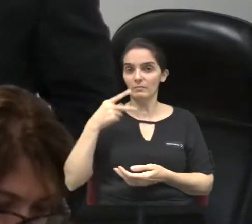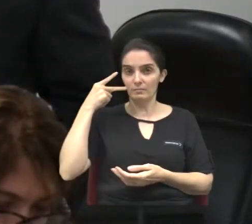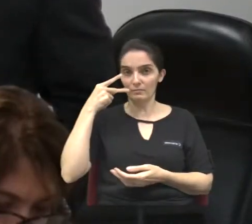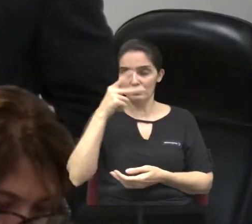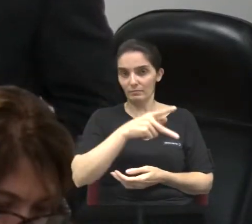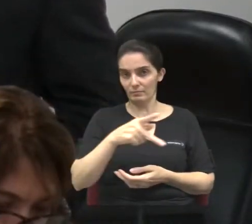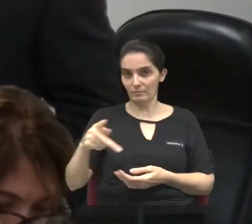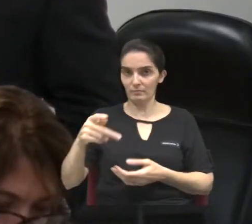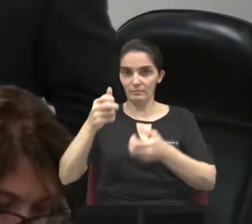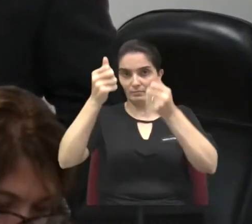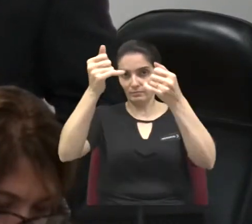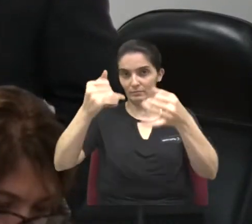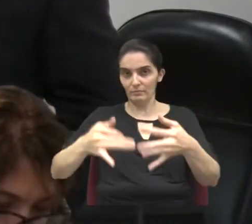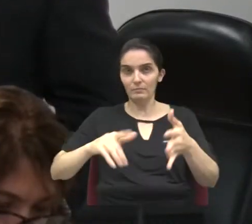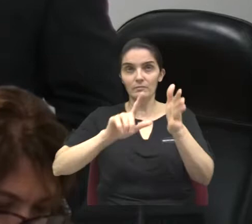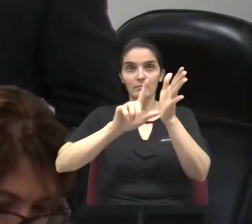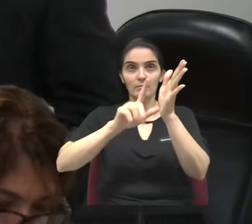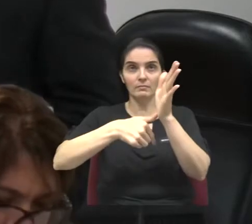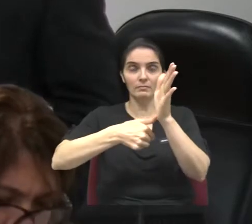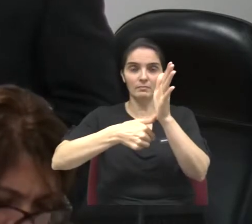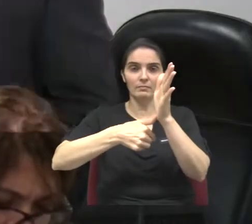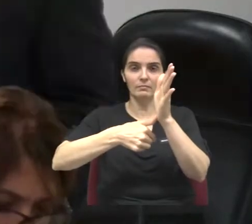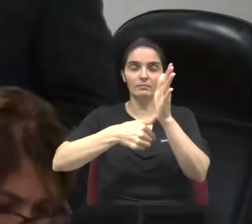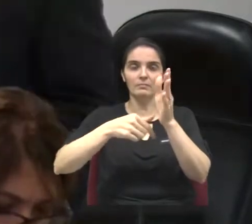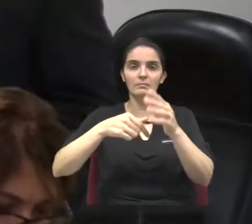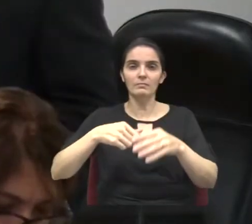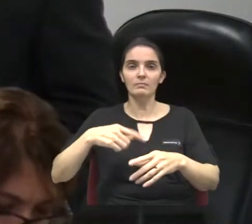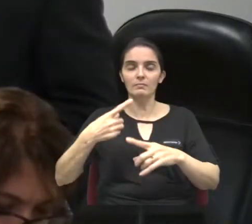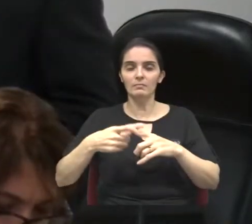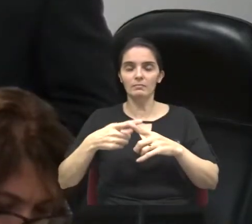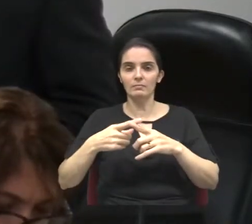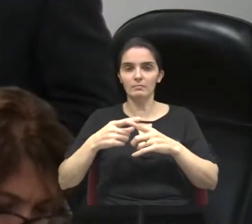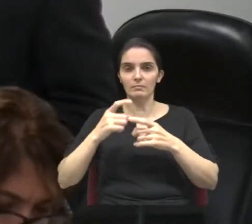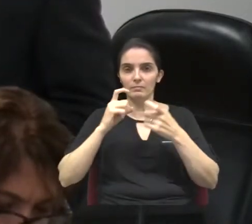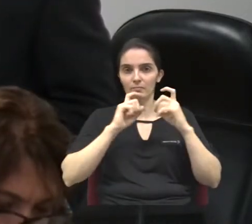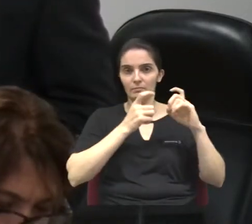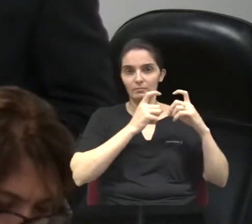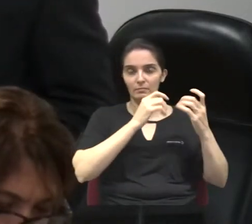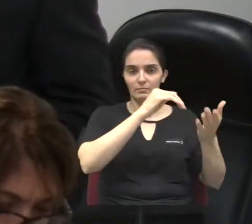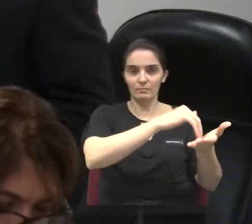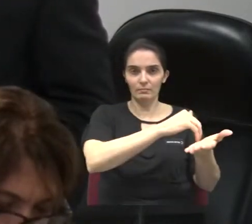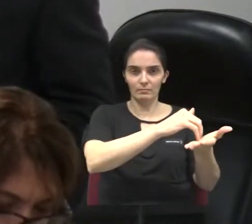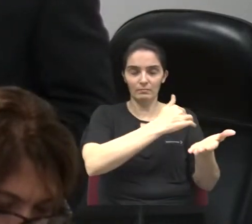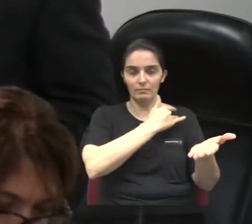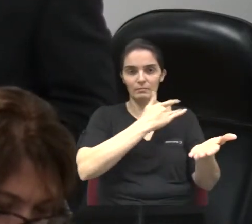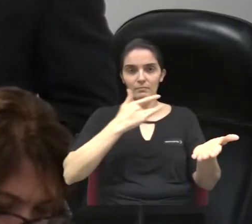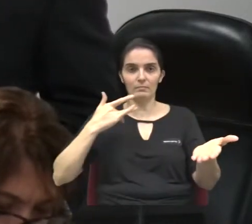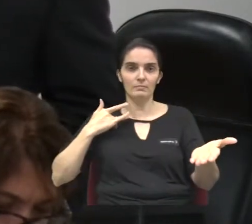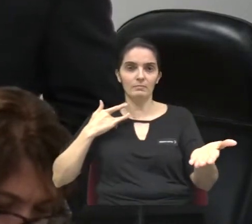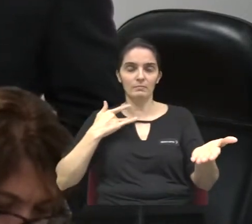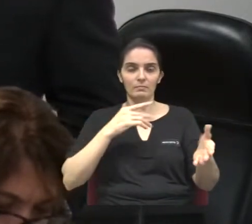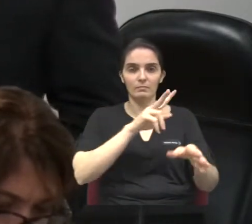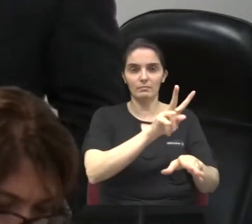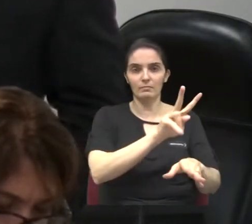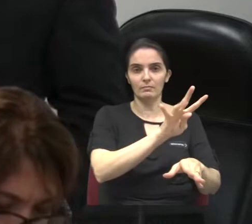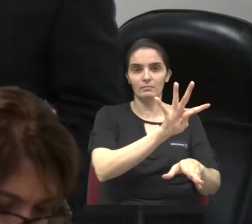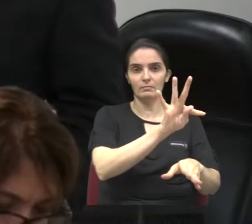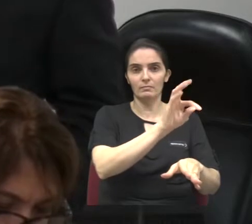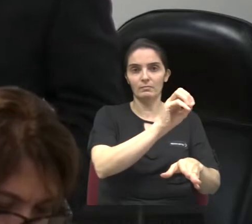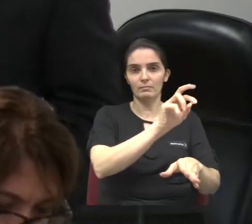o meu atraso, senhor presidente. Eu estava em reunião com o secretário de saúde, doutor Vitor, nós estávamos